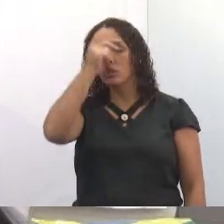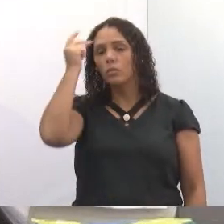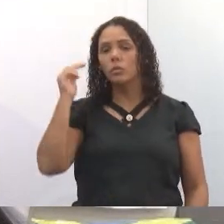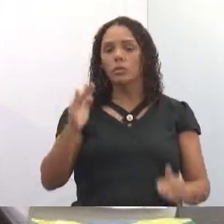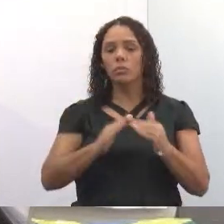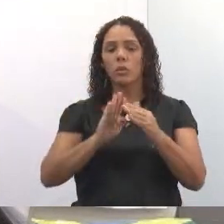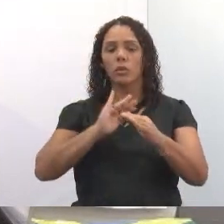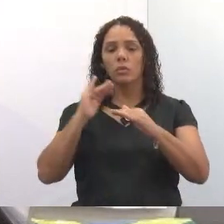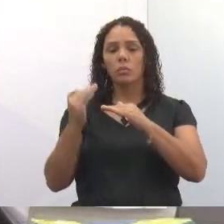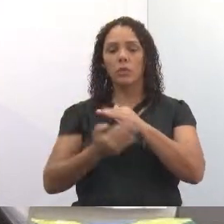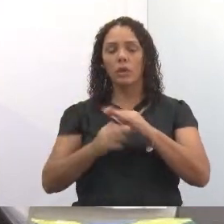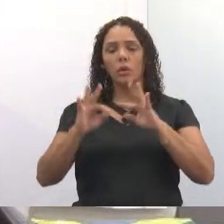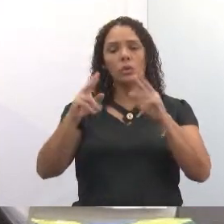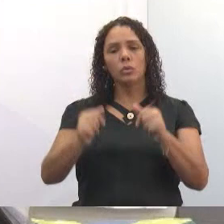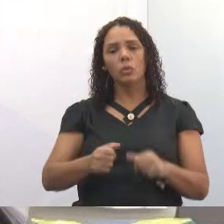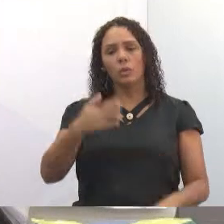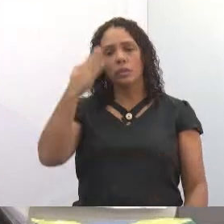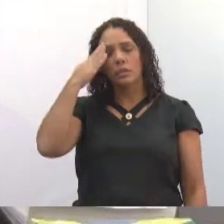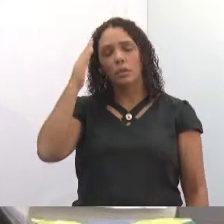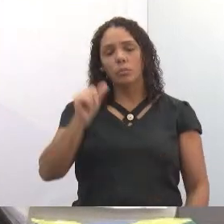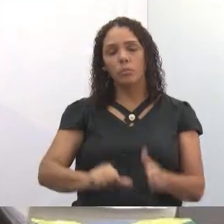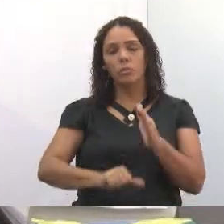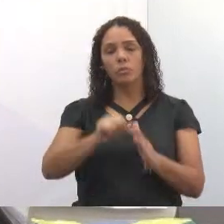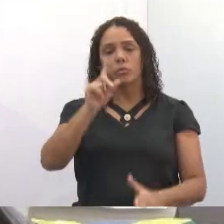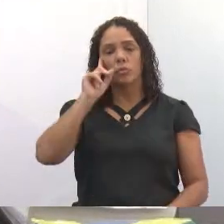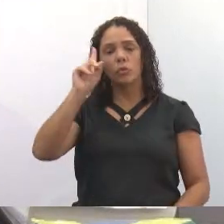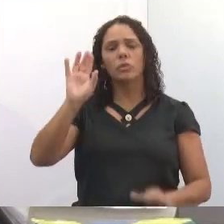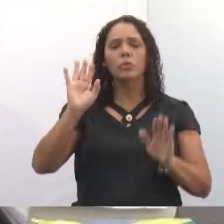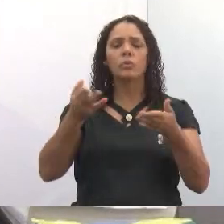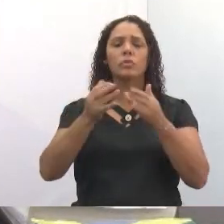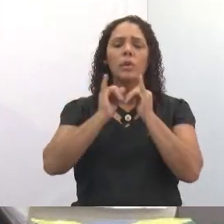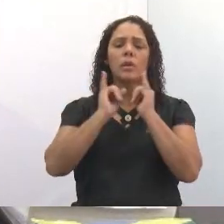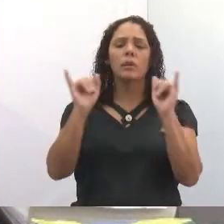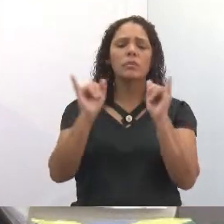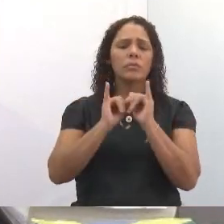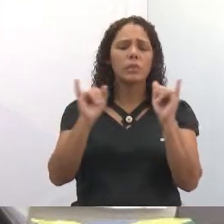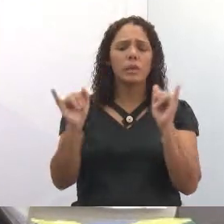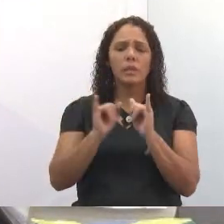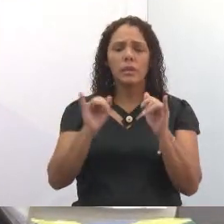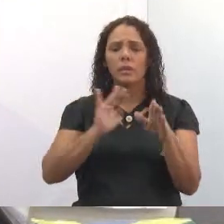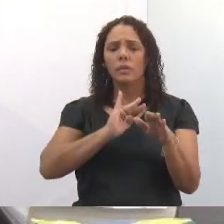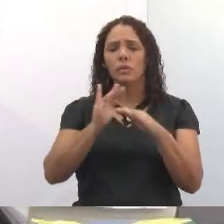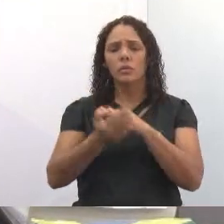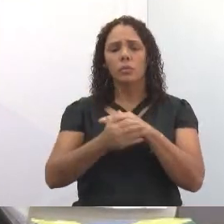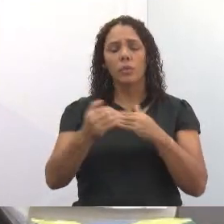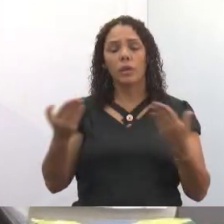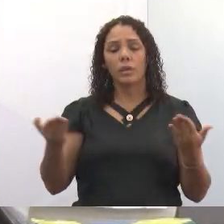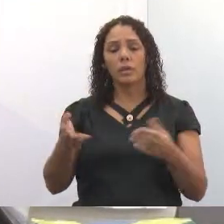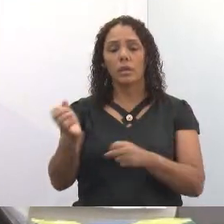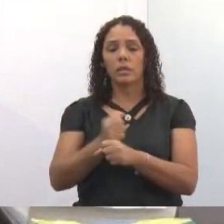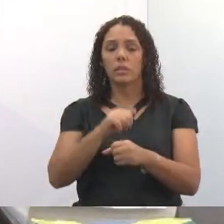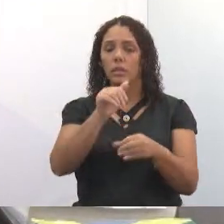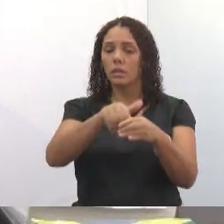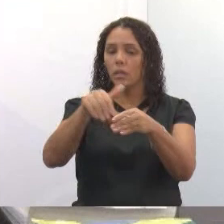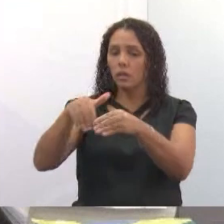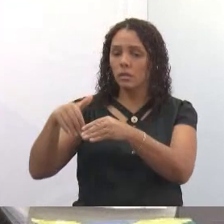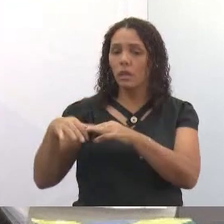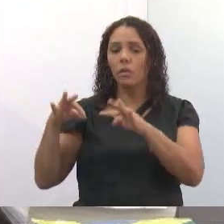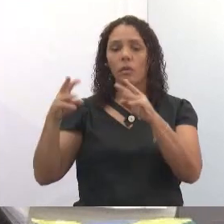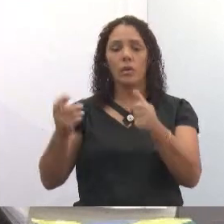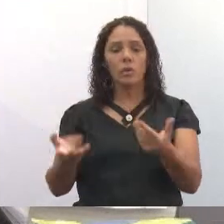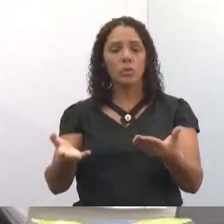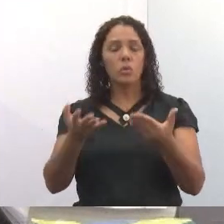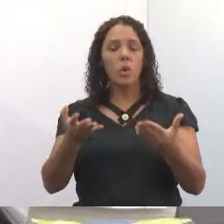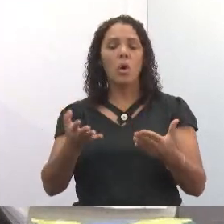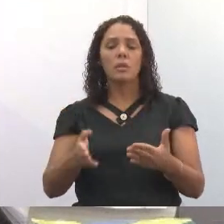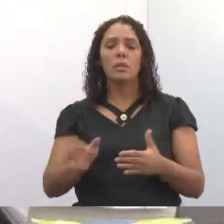Veranejal. Todo mundo sabe que desde o meu primeiro dia eu tenho falado do Veranejal aqui. E esse ano agora é ano de eleição. Aí todo mundo quer falar